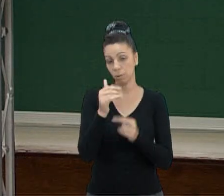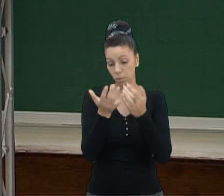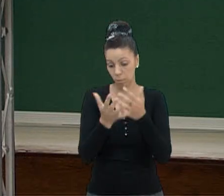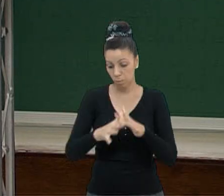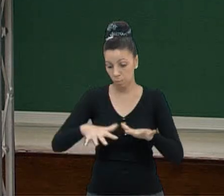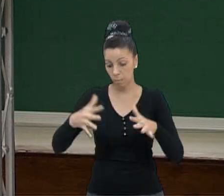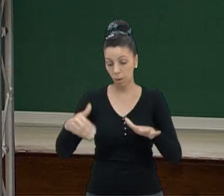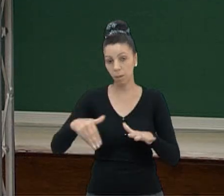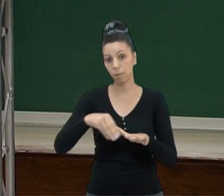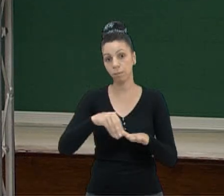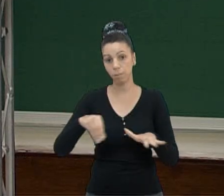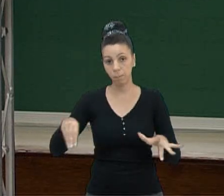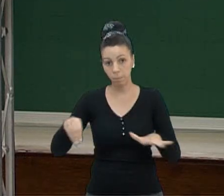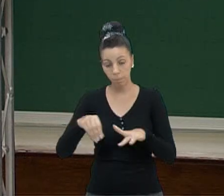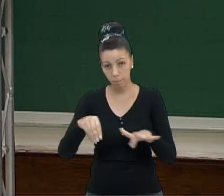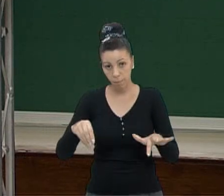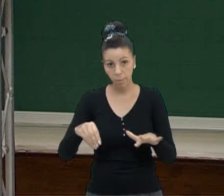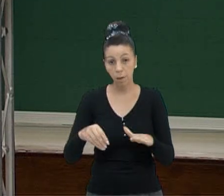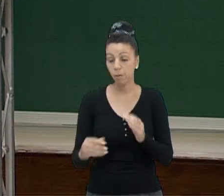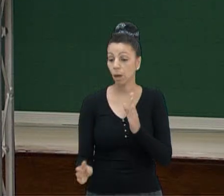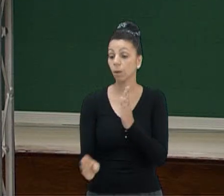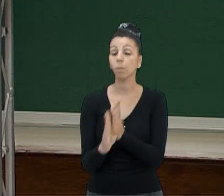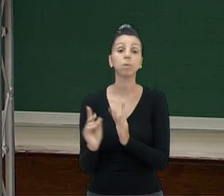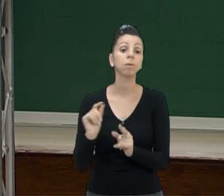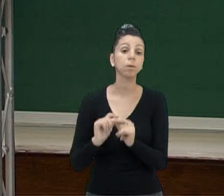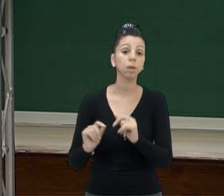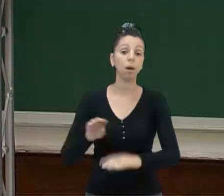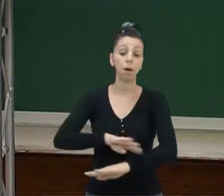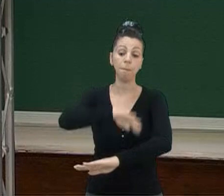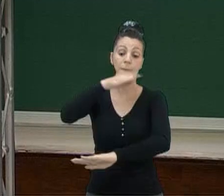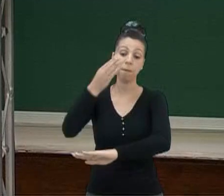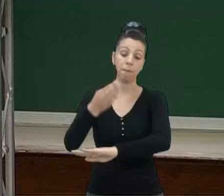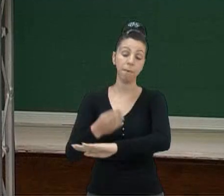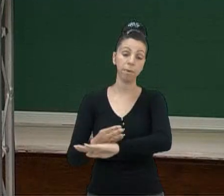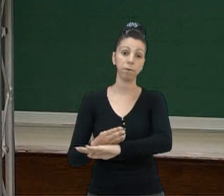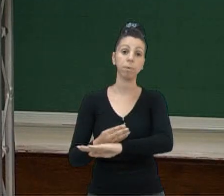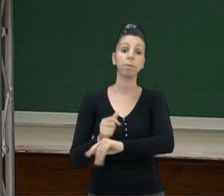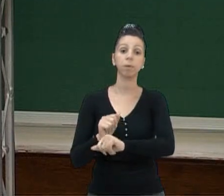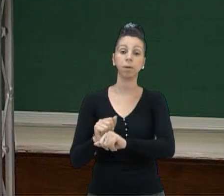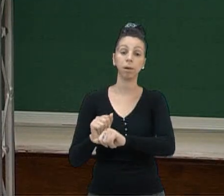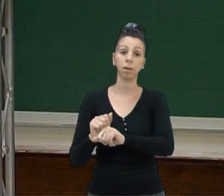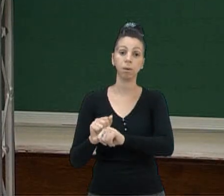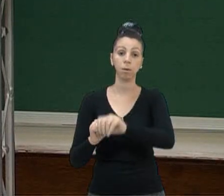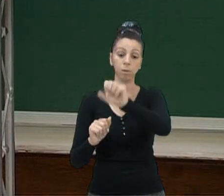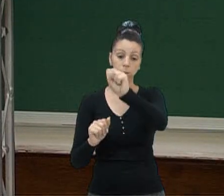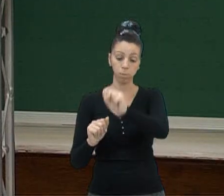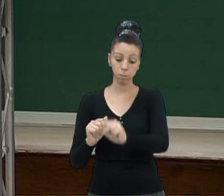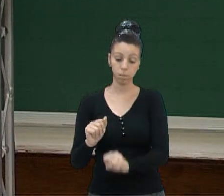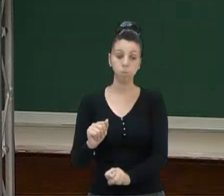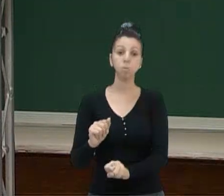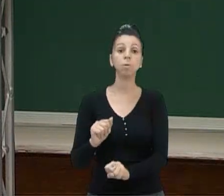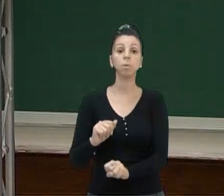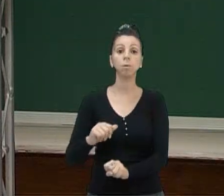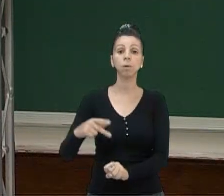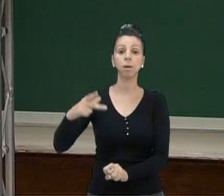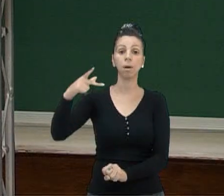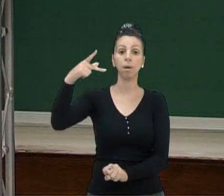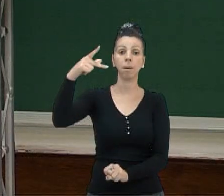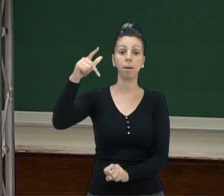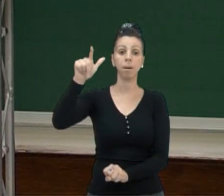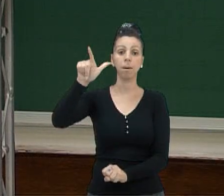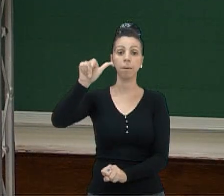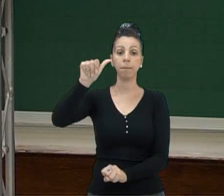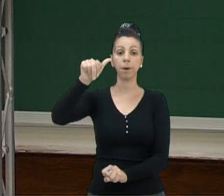ali a presença das cadeias de montanhas, que dividem essa porção sul das planícies, né? E aí nós vamos